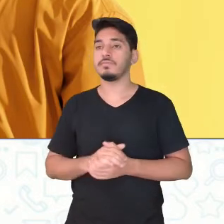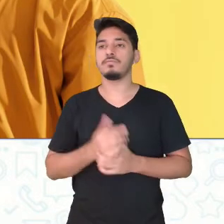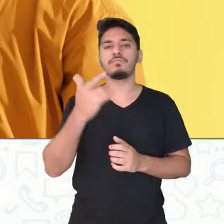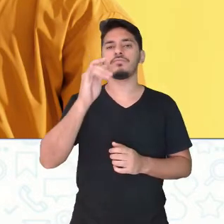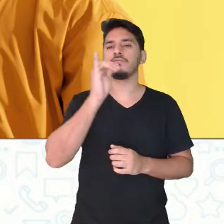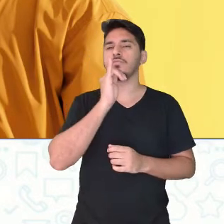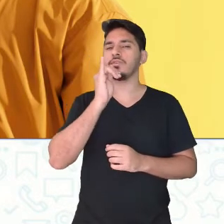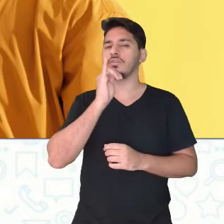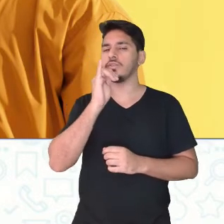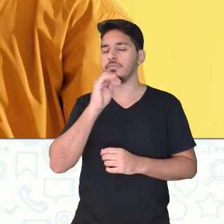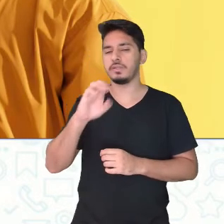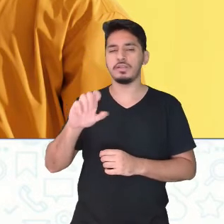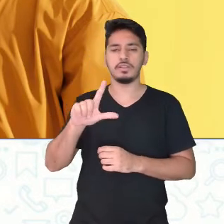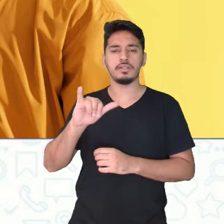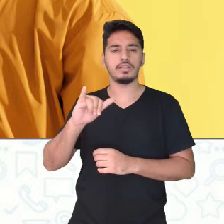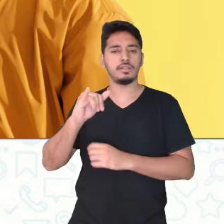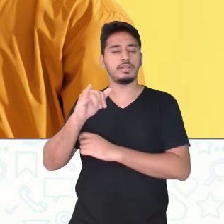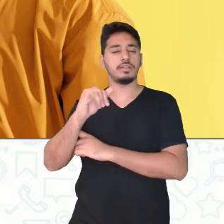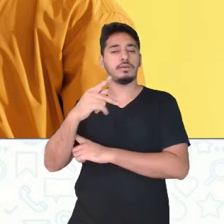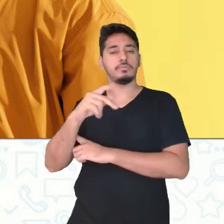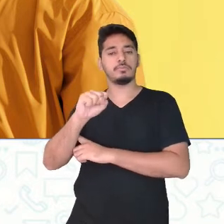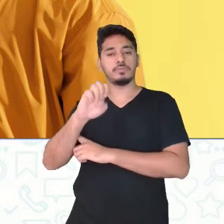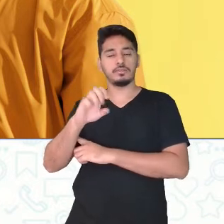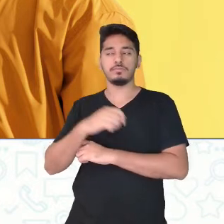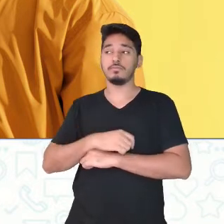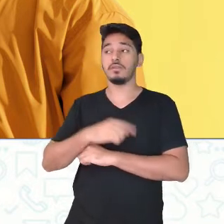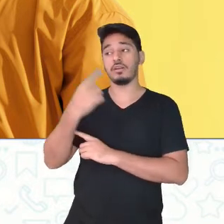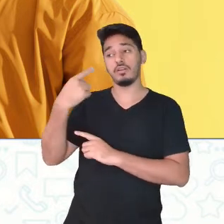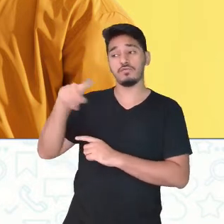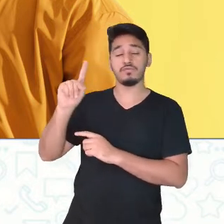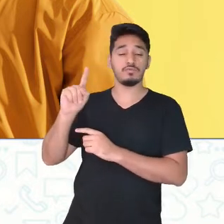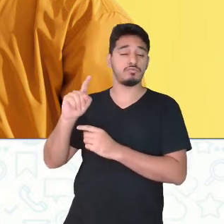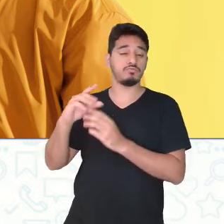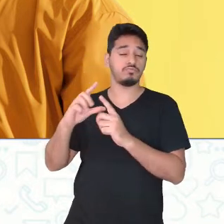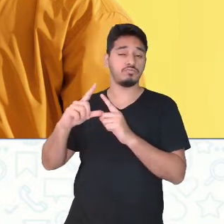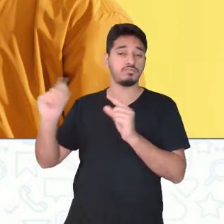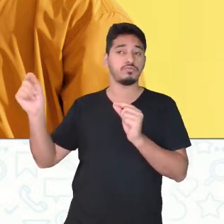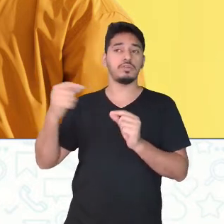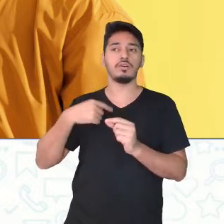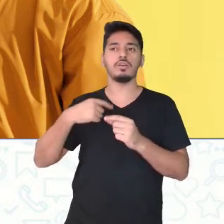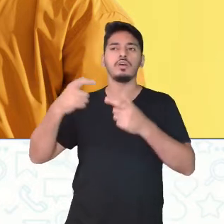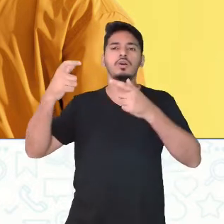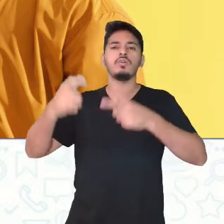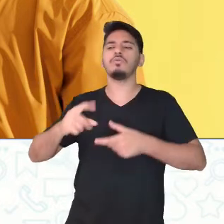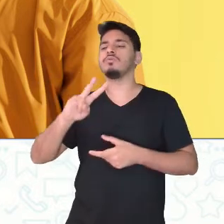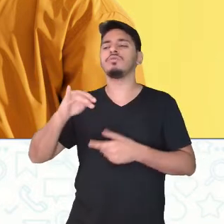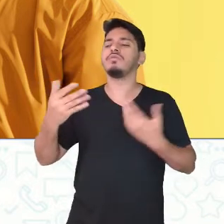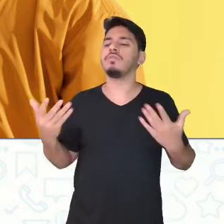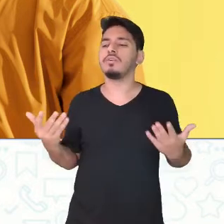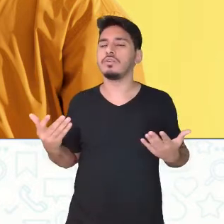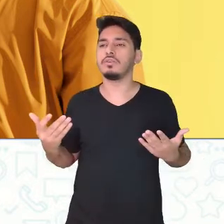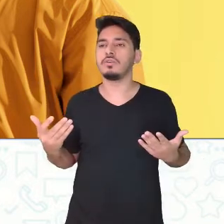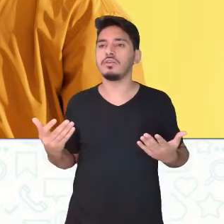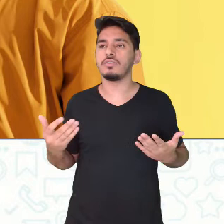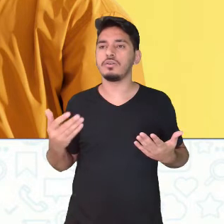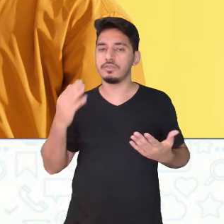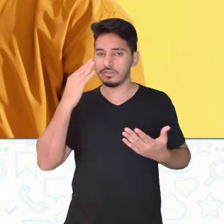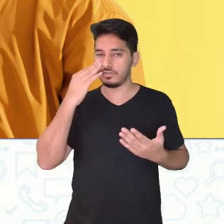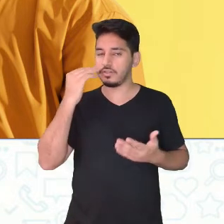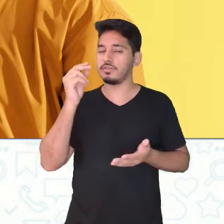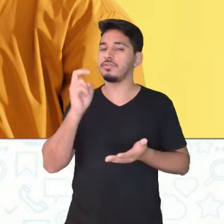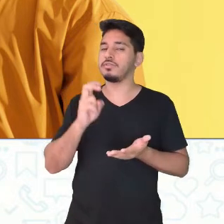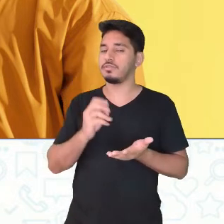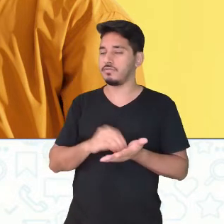Outros exemplos de elipse, ó. Ela foi embora e eu, aonde você vai? A gente sabe que está faltando alguma